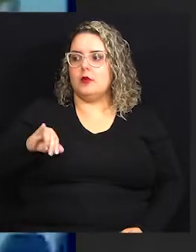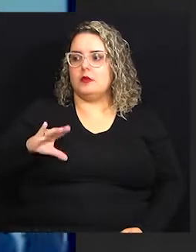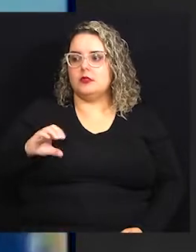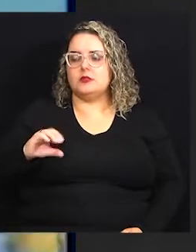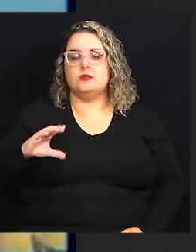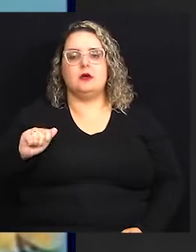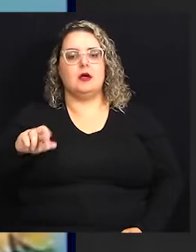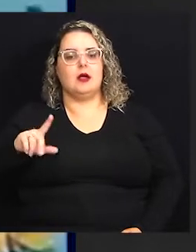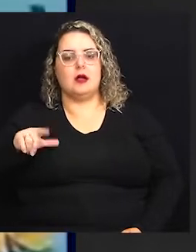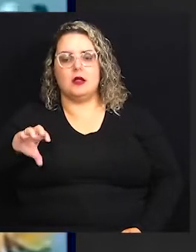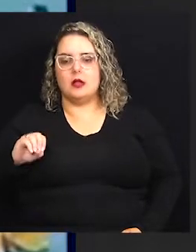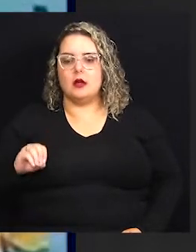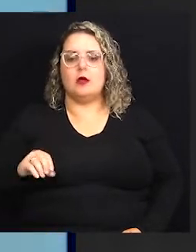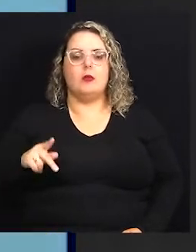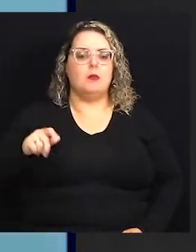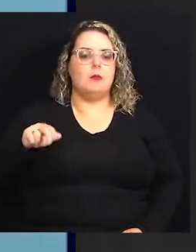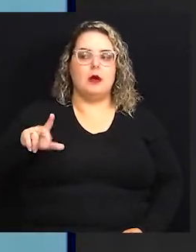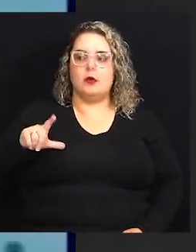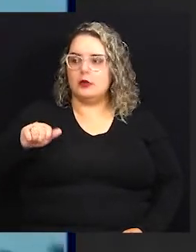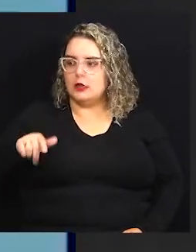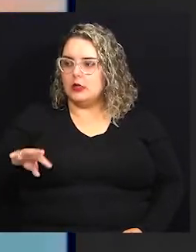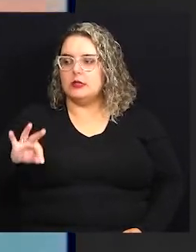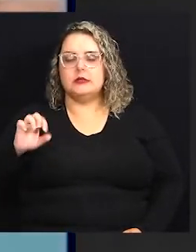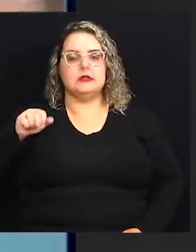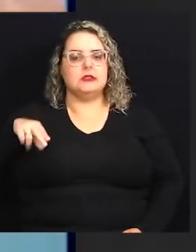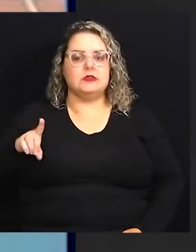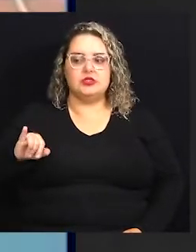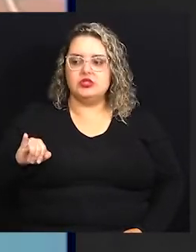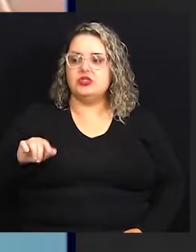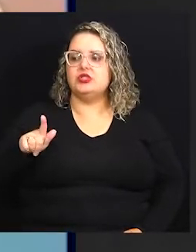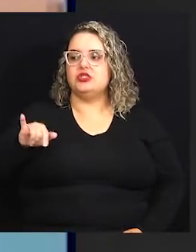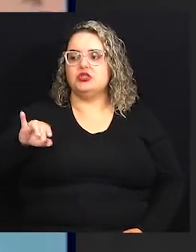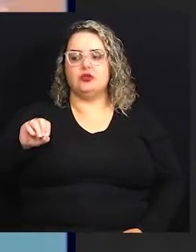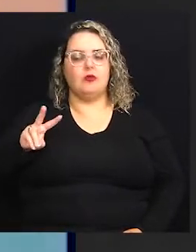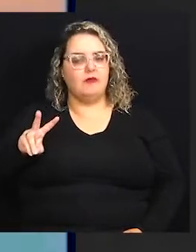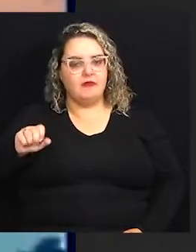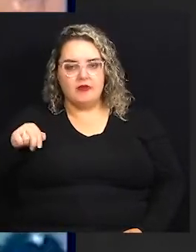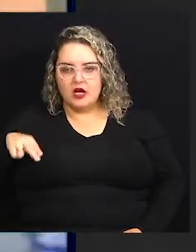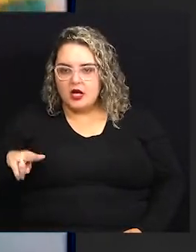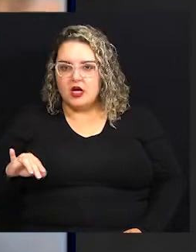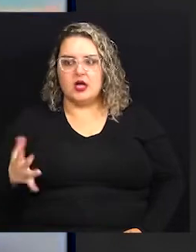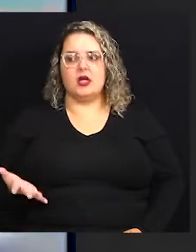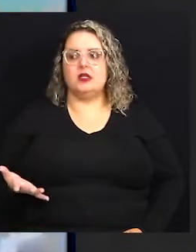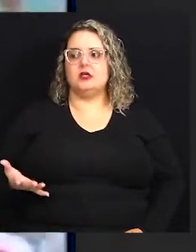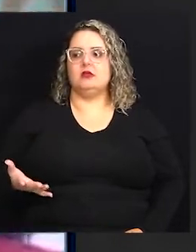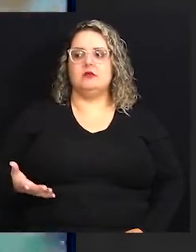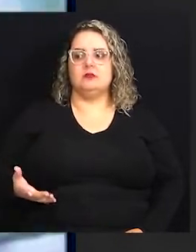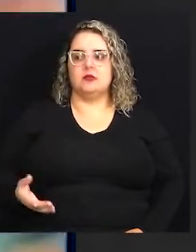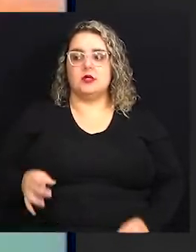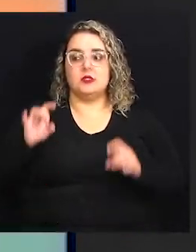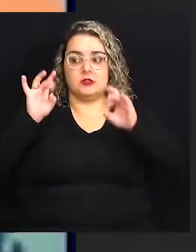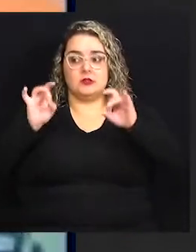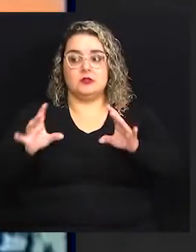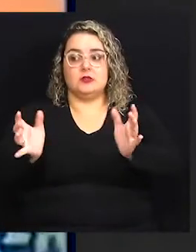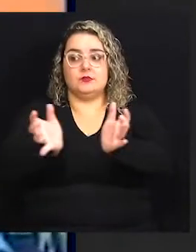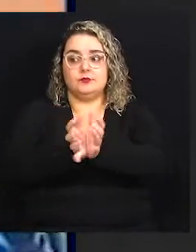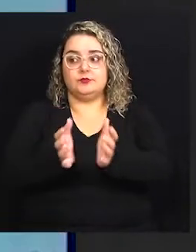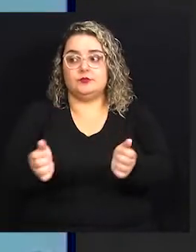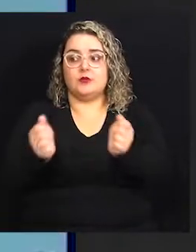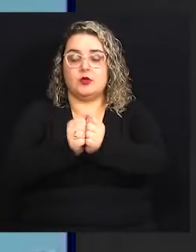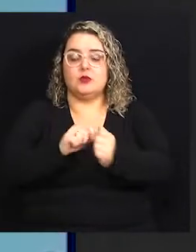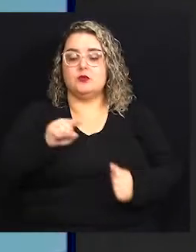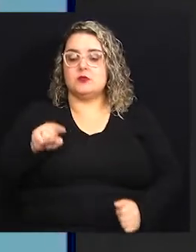Carlão, Paulão, Tandy, Giovani. Então eles ficaram específicos para aquela seleção junto com o Zé